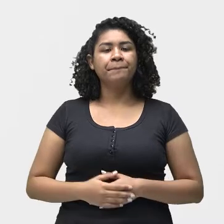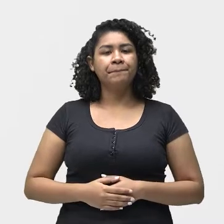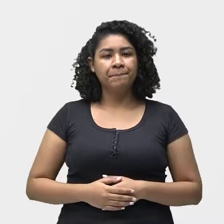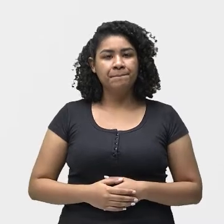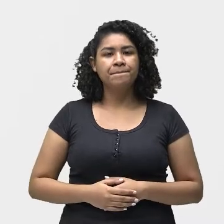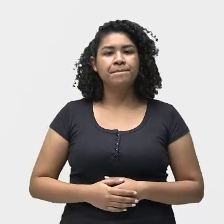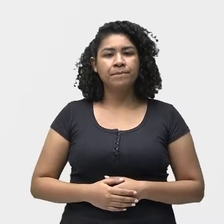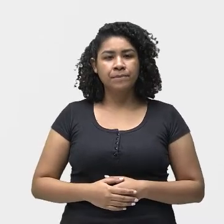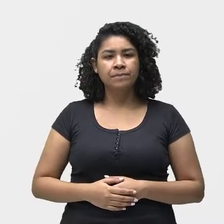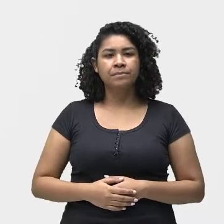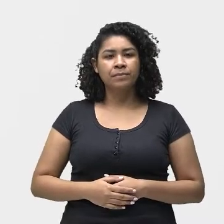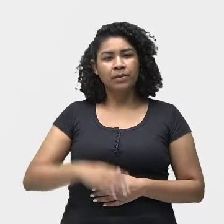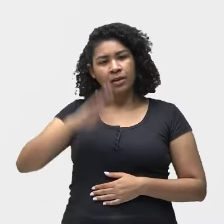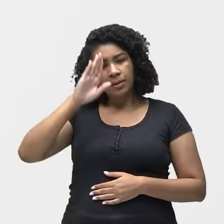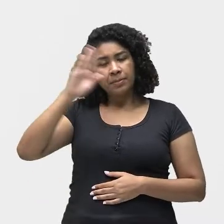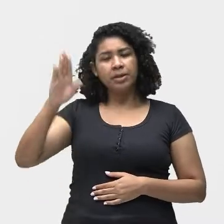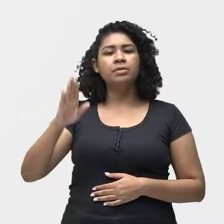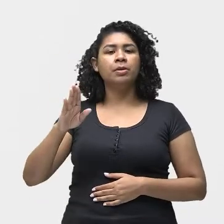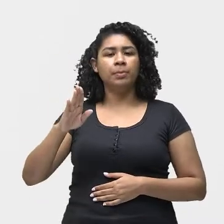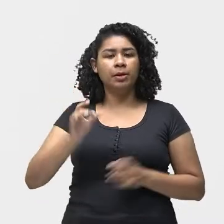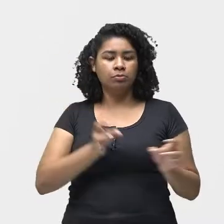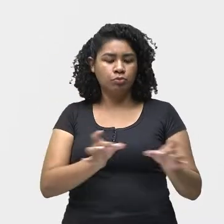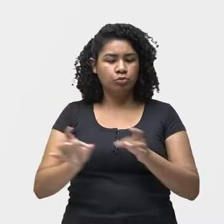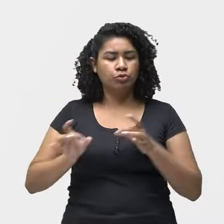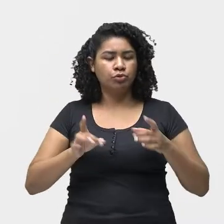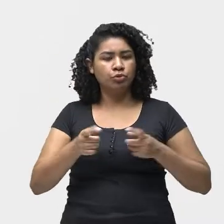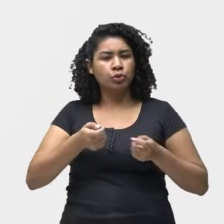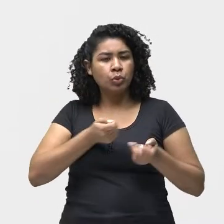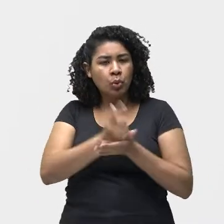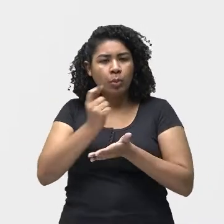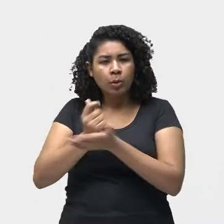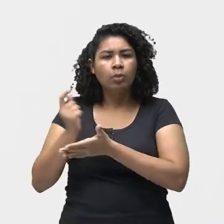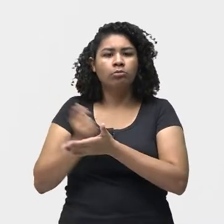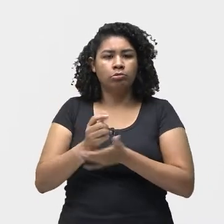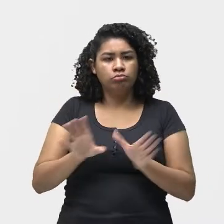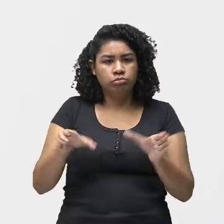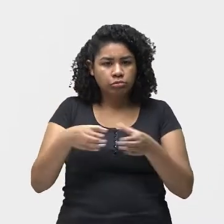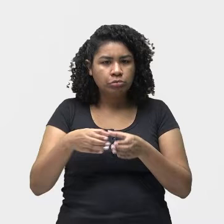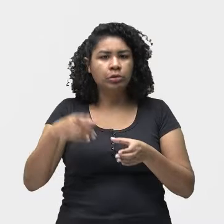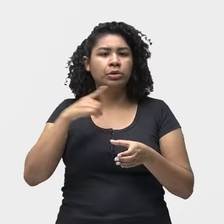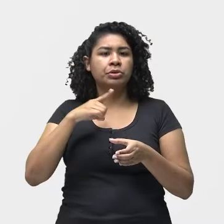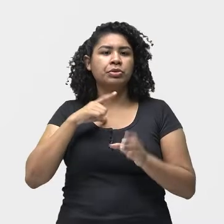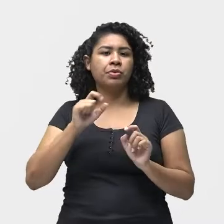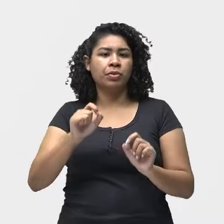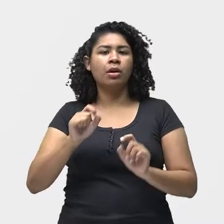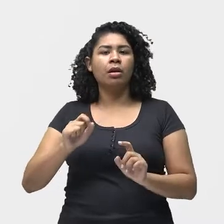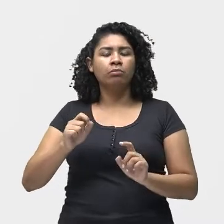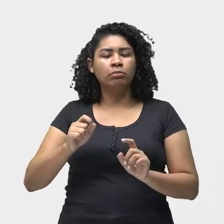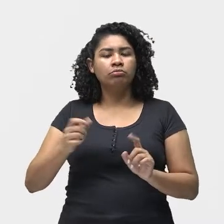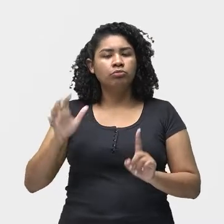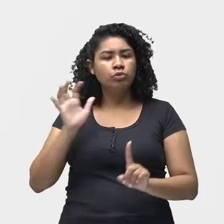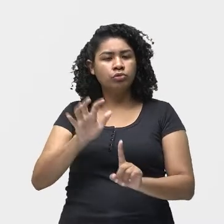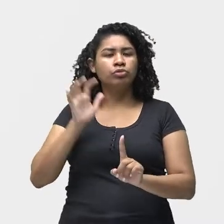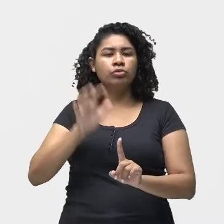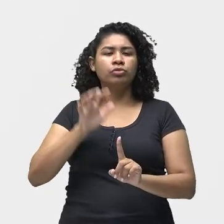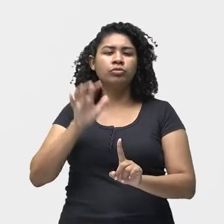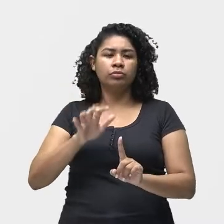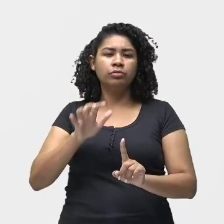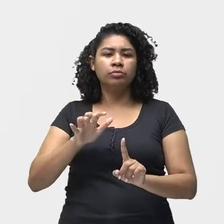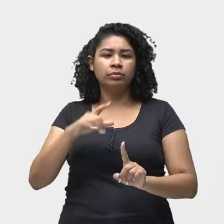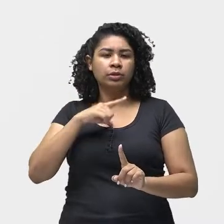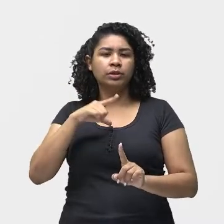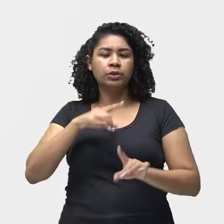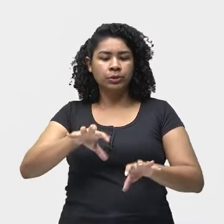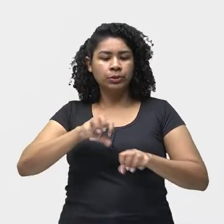nas atividades comerciais das cidades feudais, o grupo se tornaria cada vez mais influente ao adquirir as terras dos arruinados